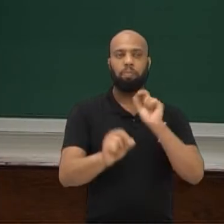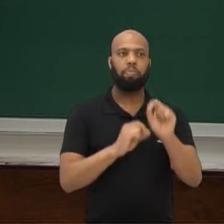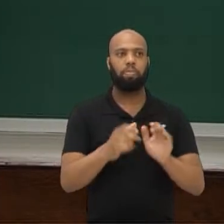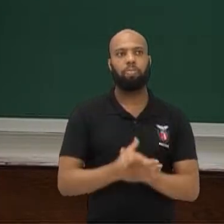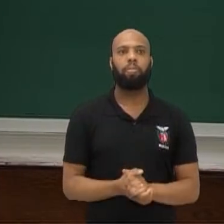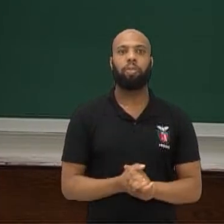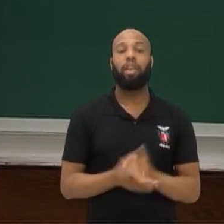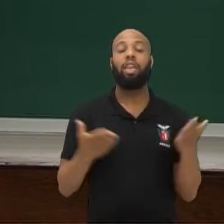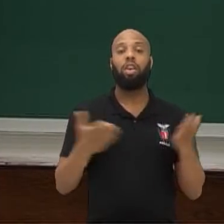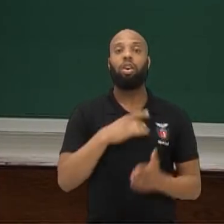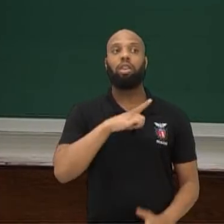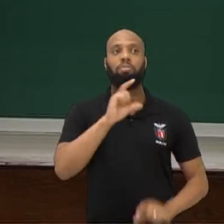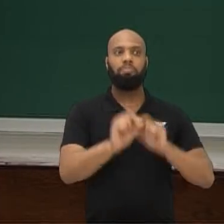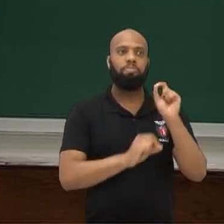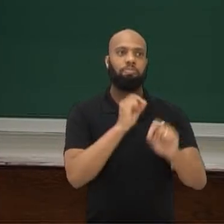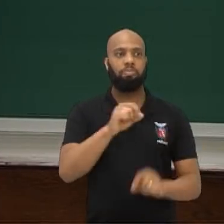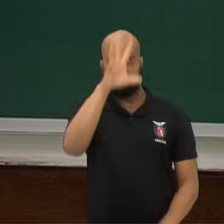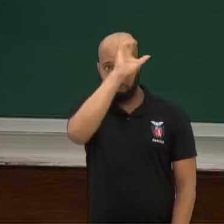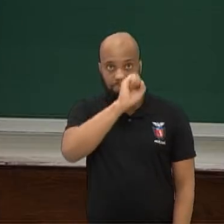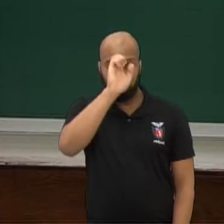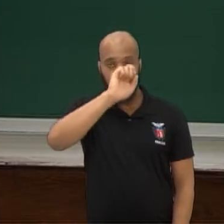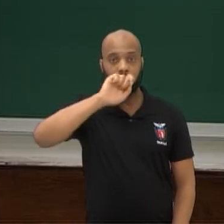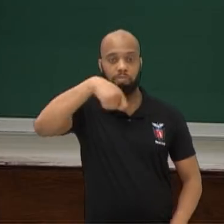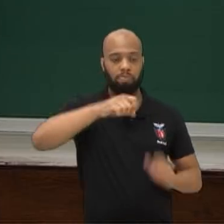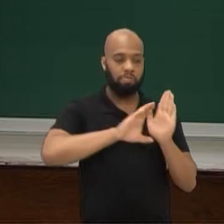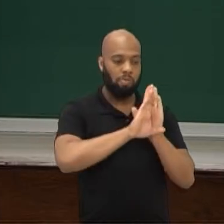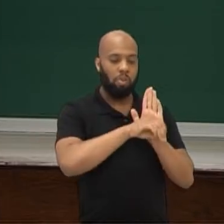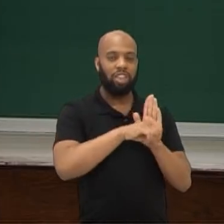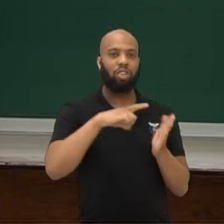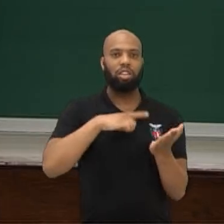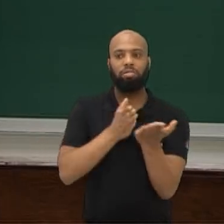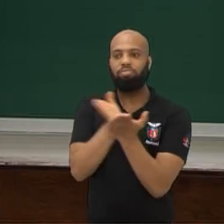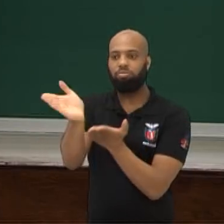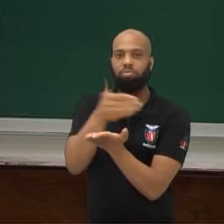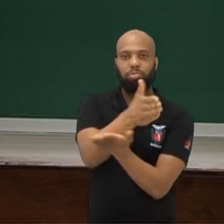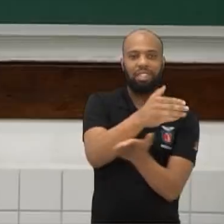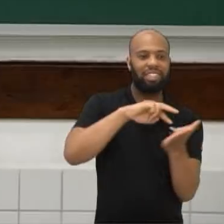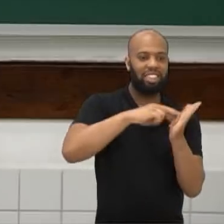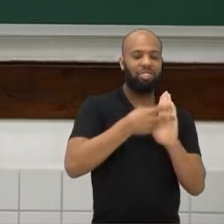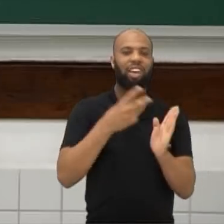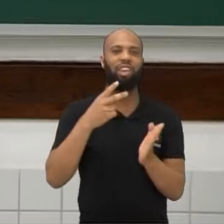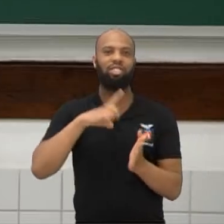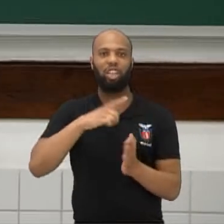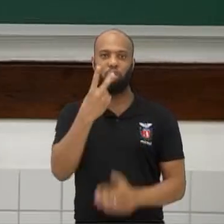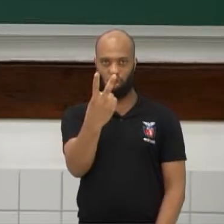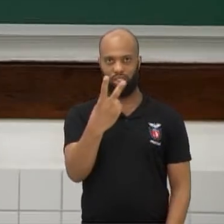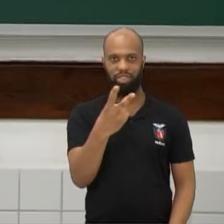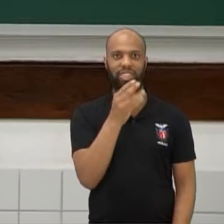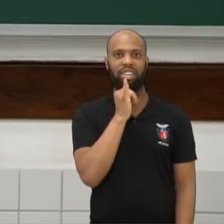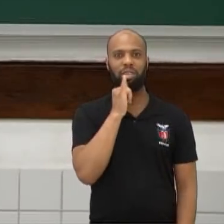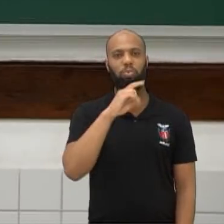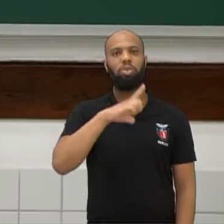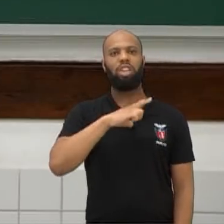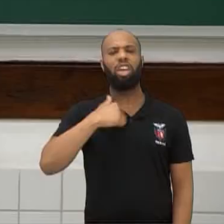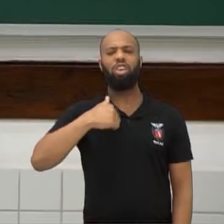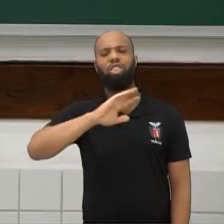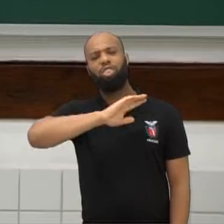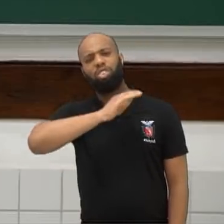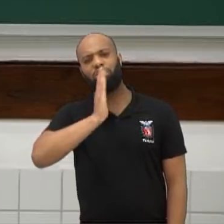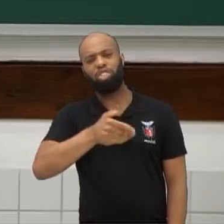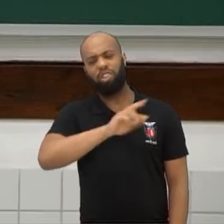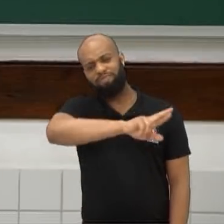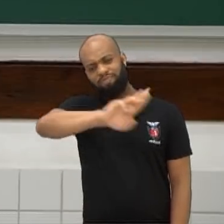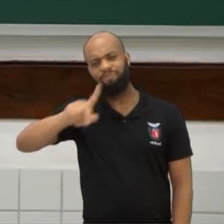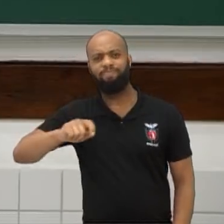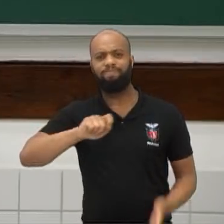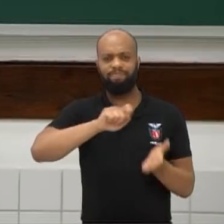Vamos lá. Vamos aprender agora sobre o conceito de ambiguidade, né? Alguns vão dizer, professor, eu já fiz ali vários exercícios, eu já